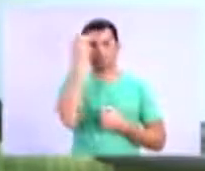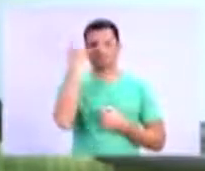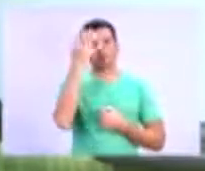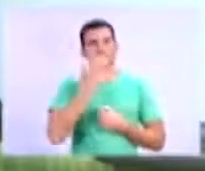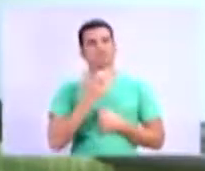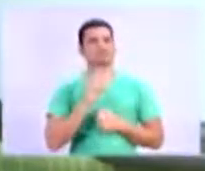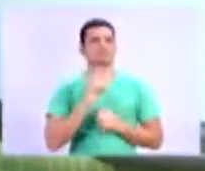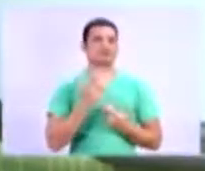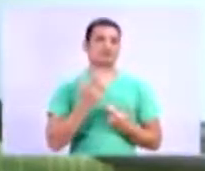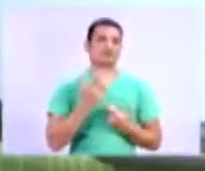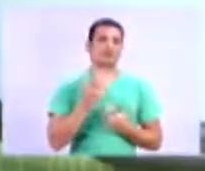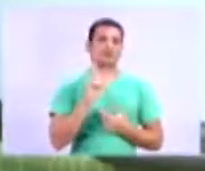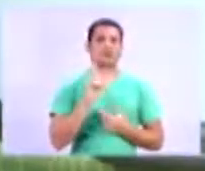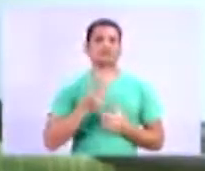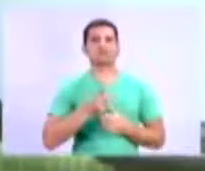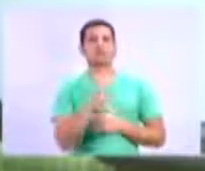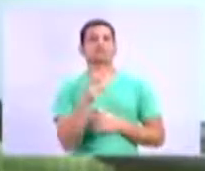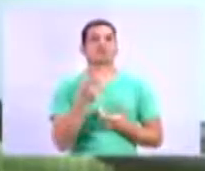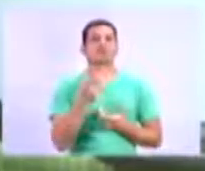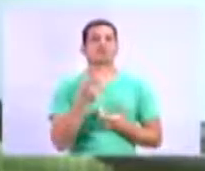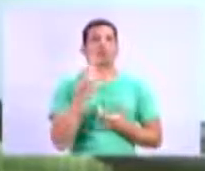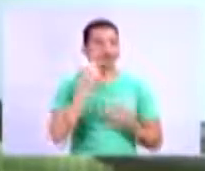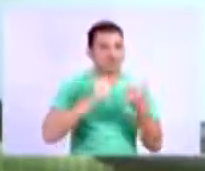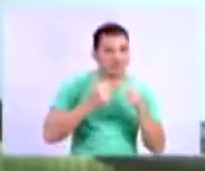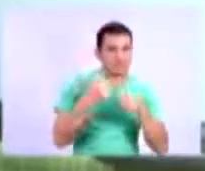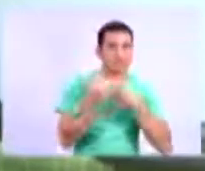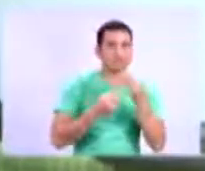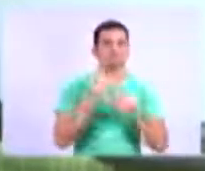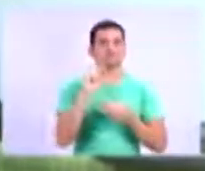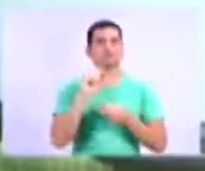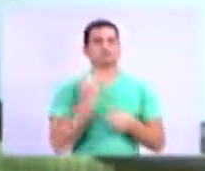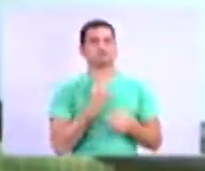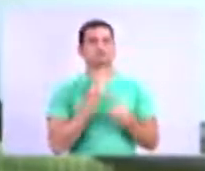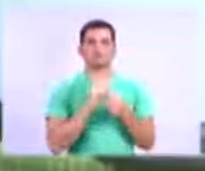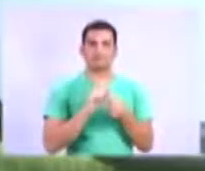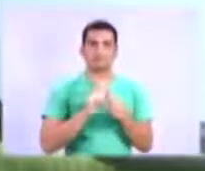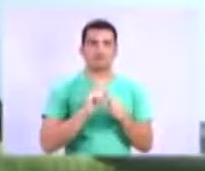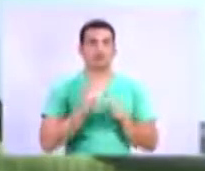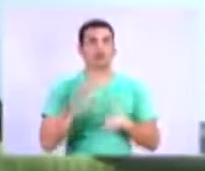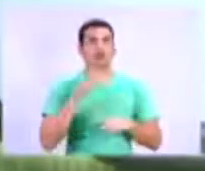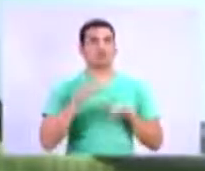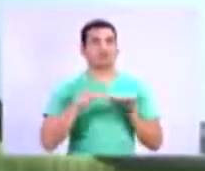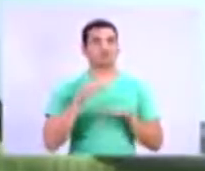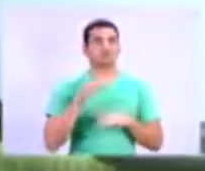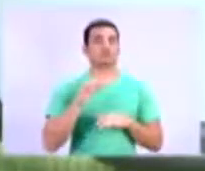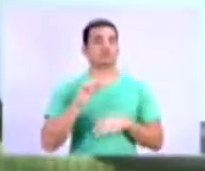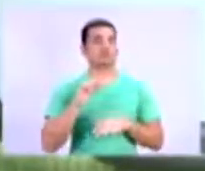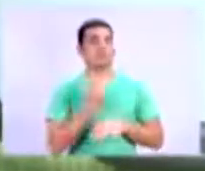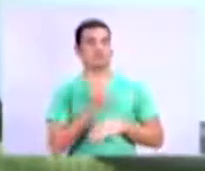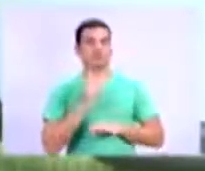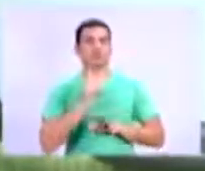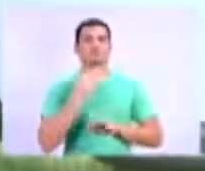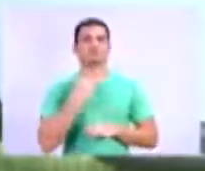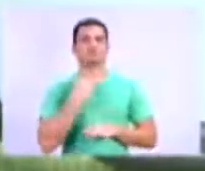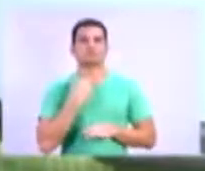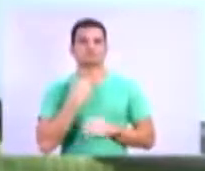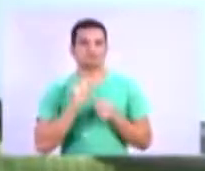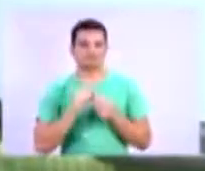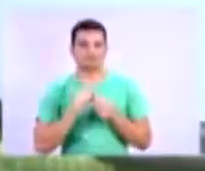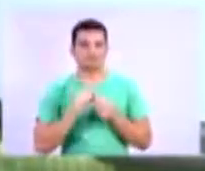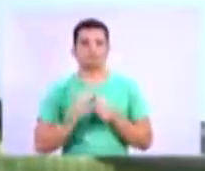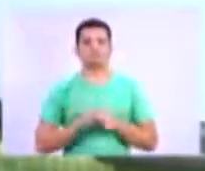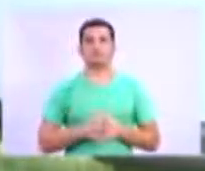a gente está sendo julgado por aquilo que a gente faz, mas muitas vezes nós estamos sendo julgados por aquilo que nós não fazemos, ok? Vamos à